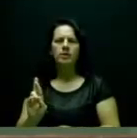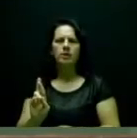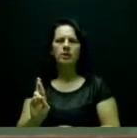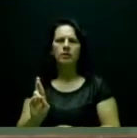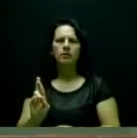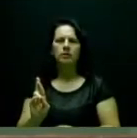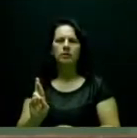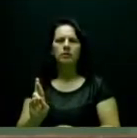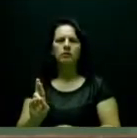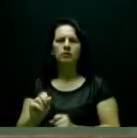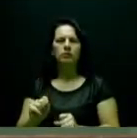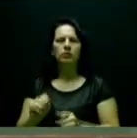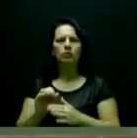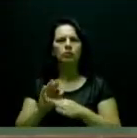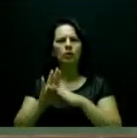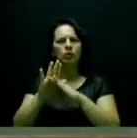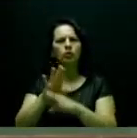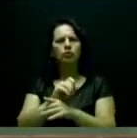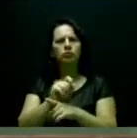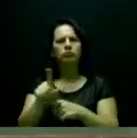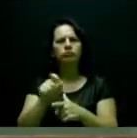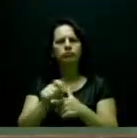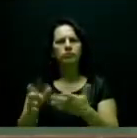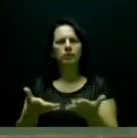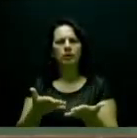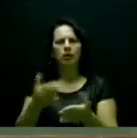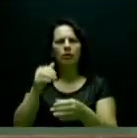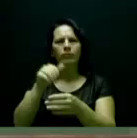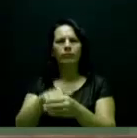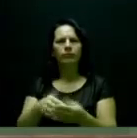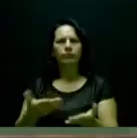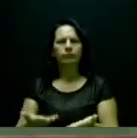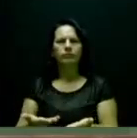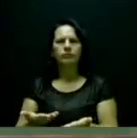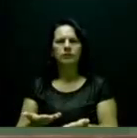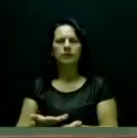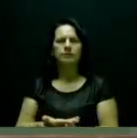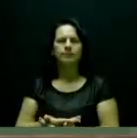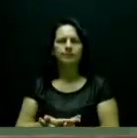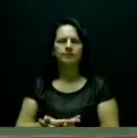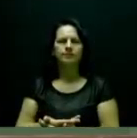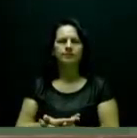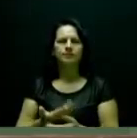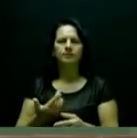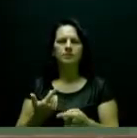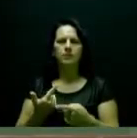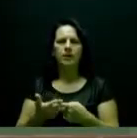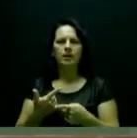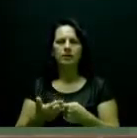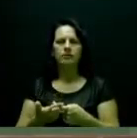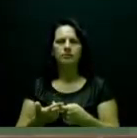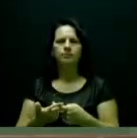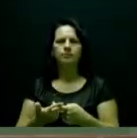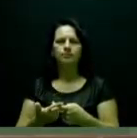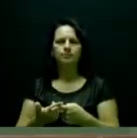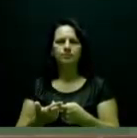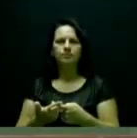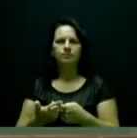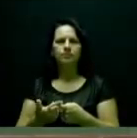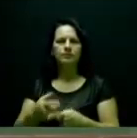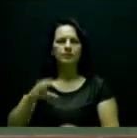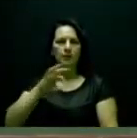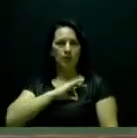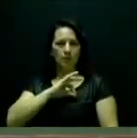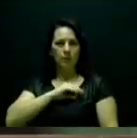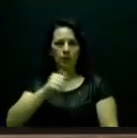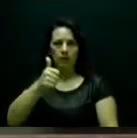suficiente e voltamos a criticar e voltamos a chamar a atenção. Porque o município dá R$ 100